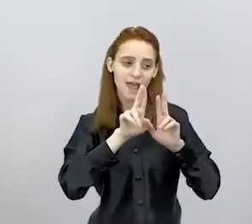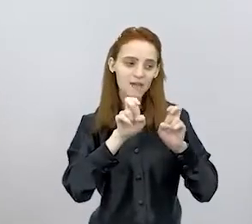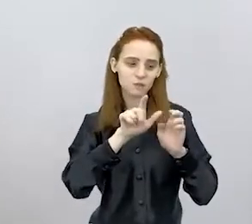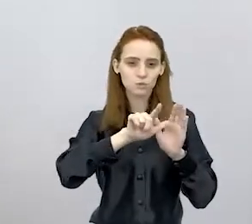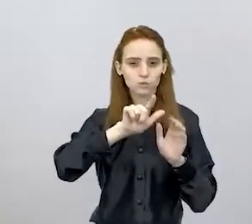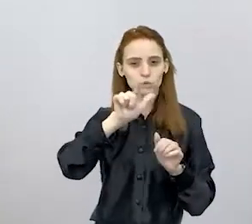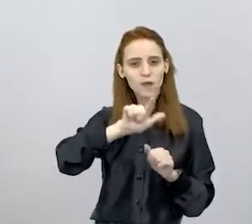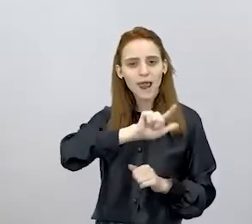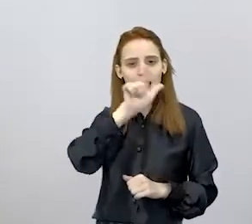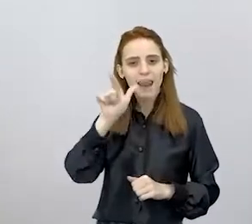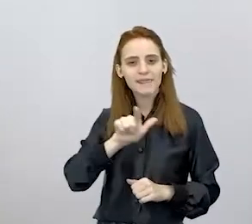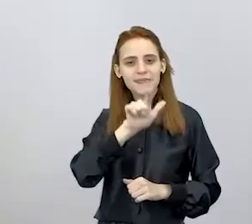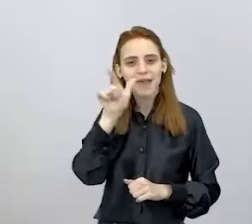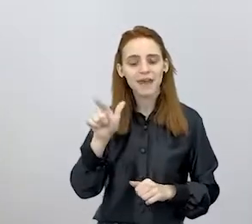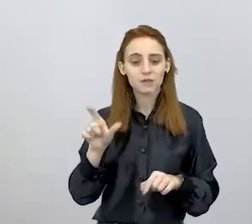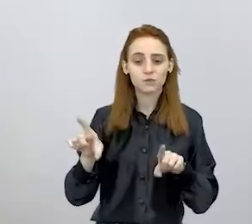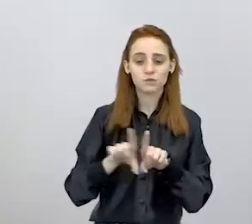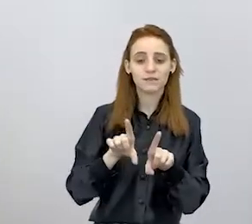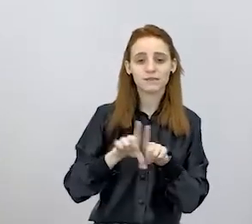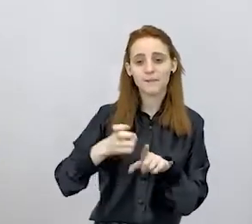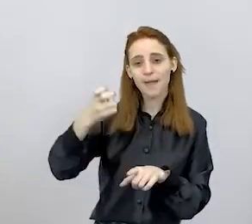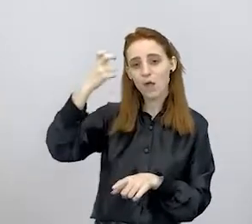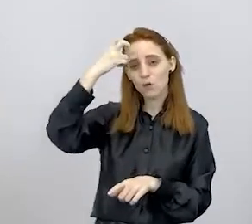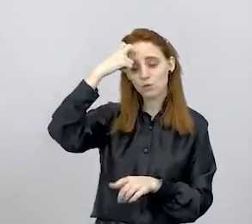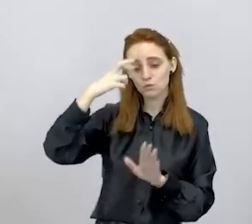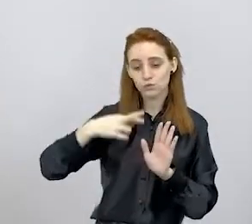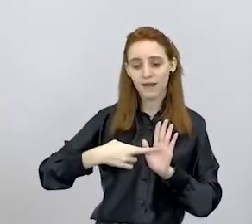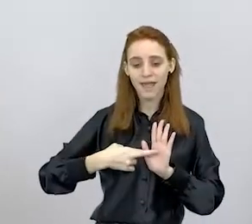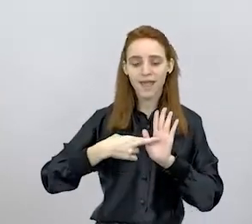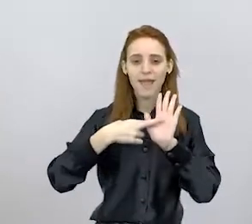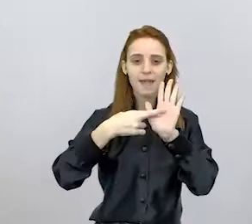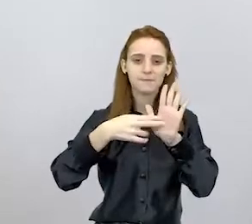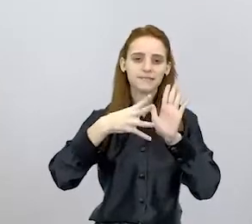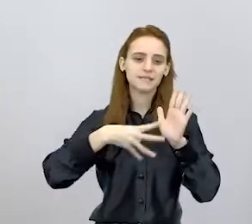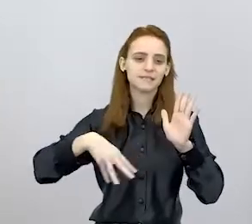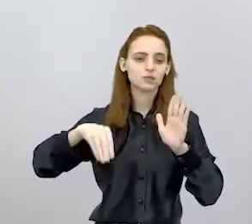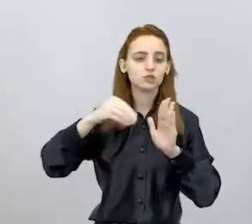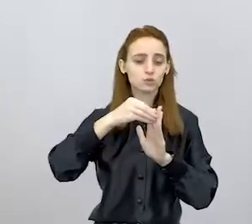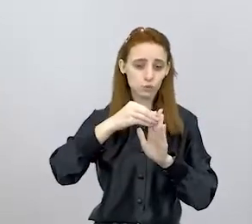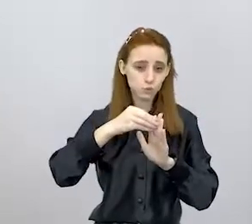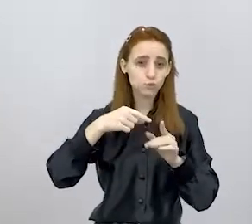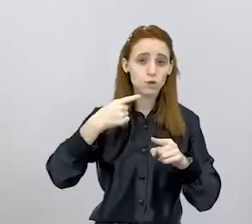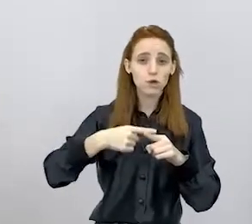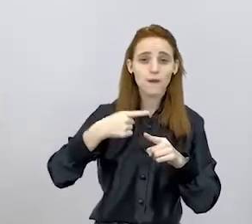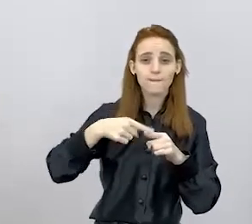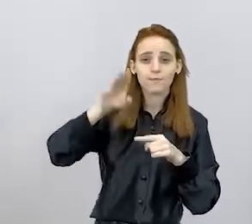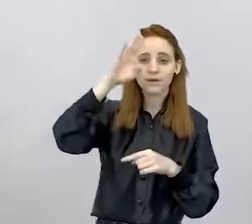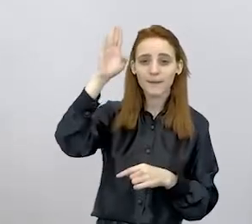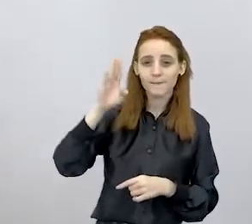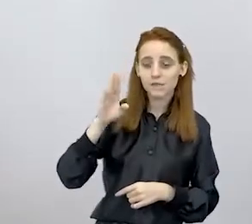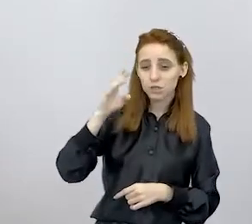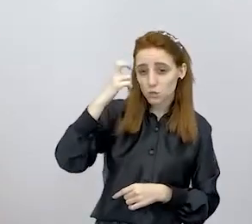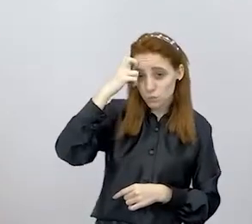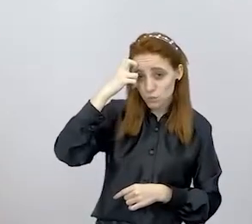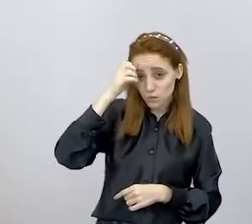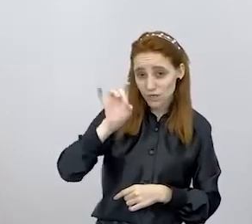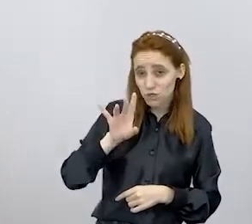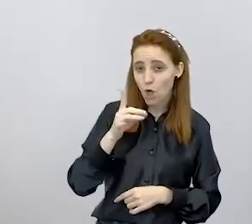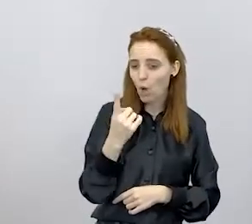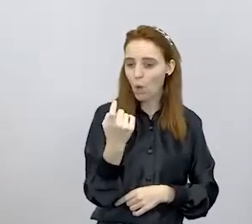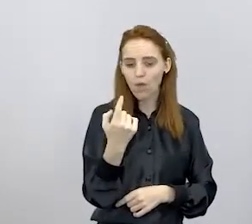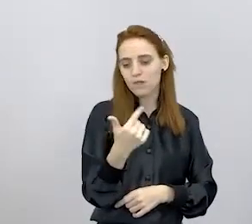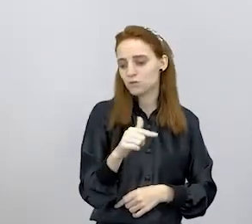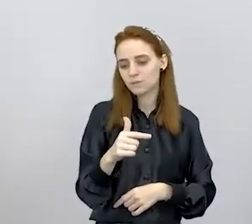estamos falando que a cultura tem que estar representando todas as culturas, porque o Brasil não é uma cultura, o Brasil é multicultural.